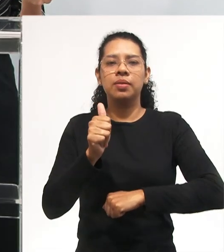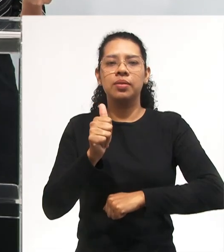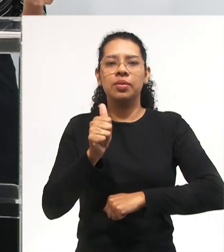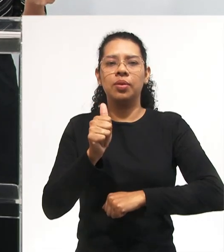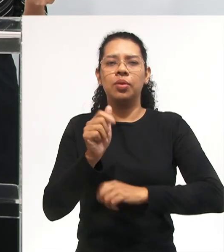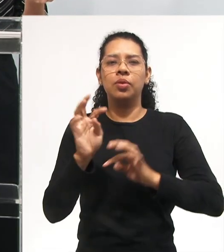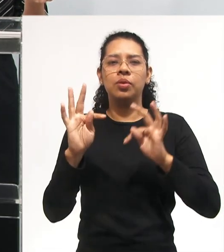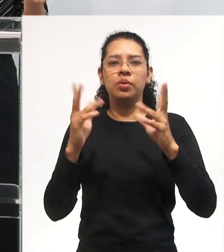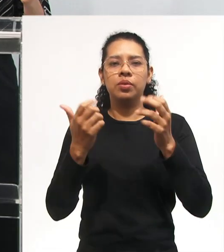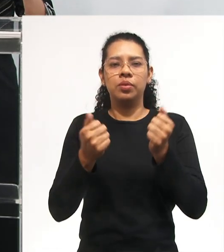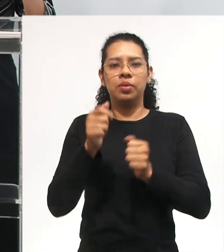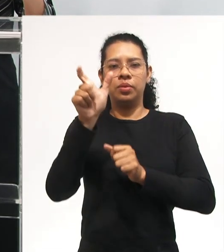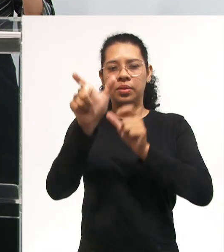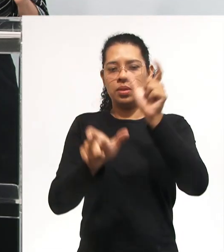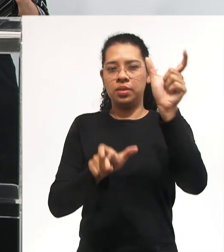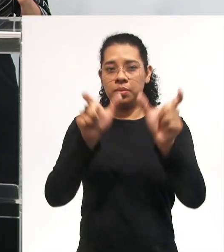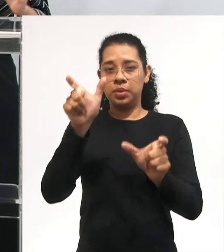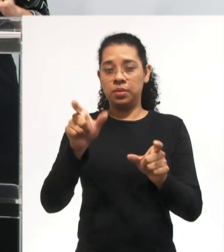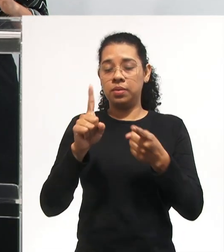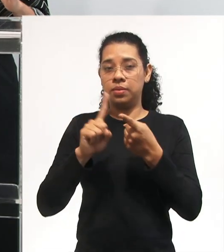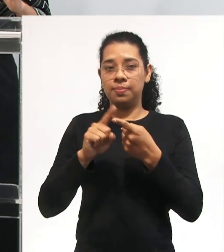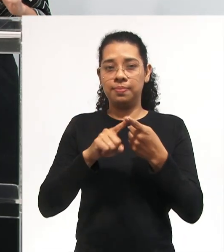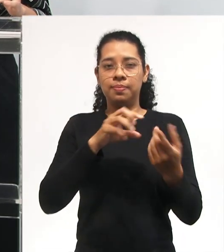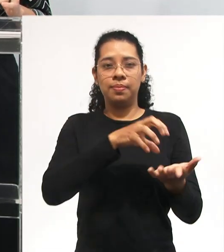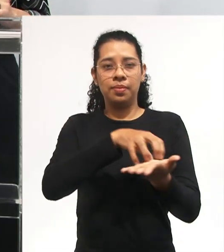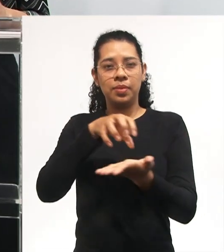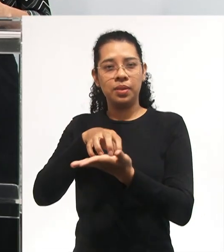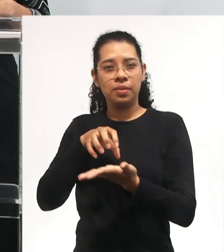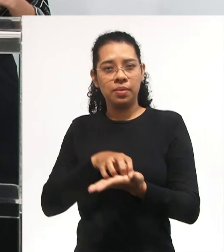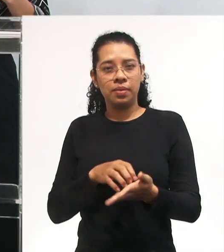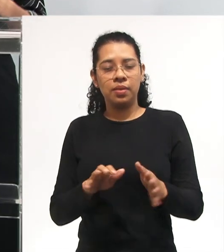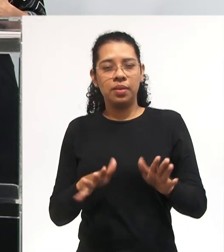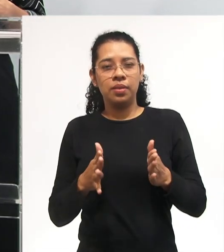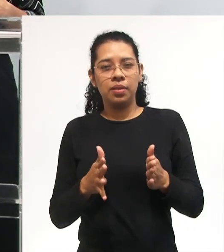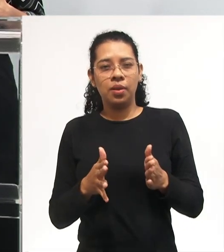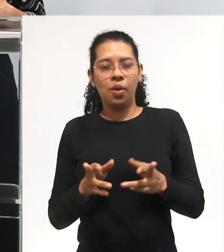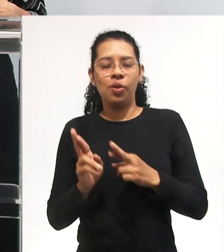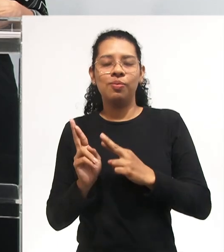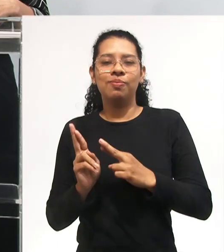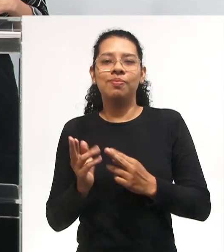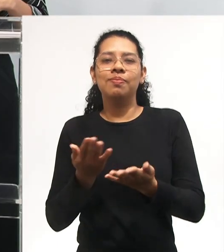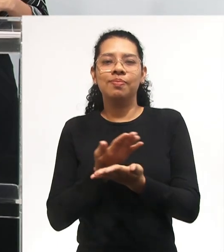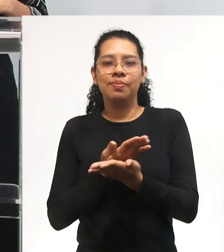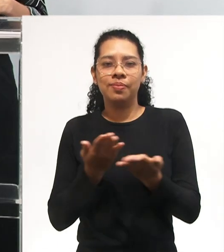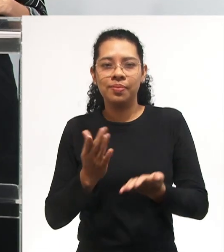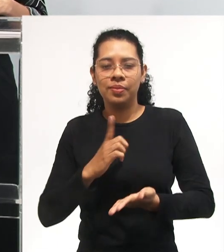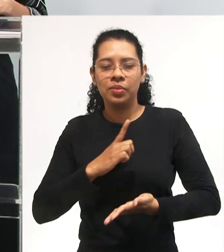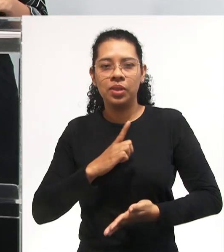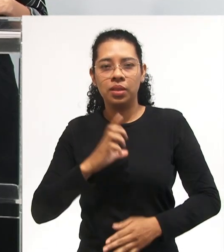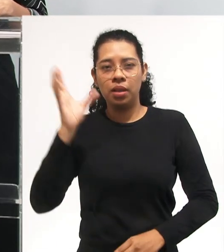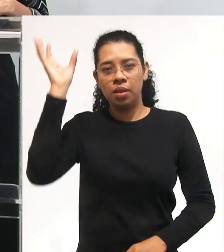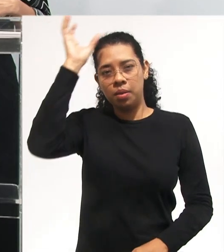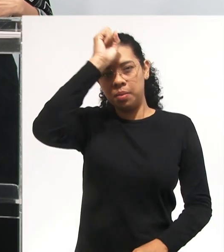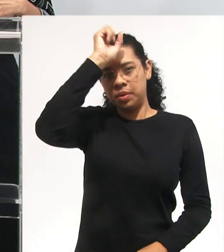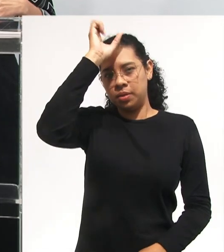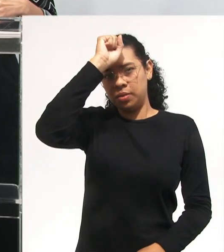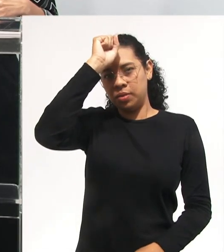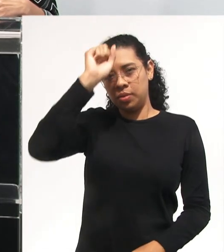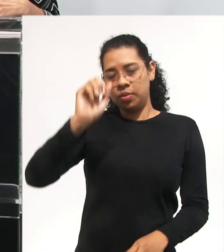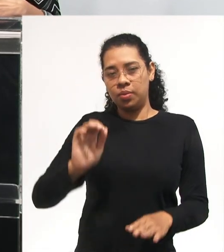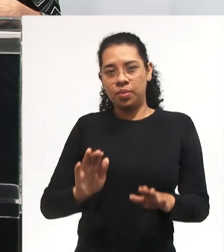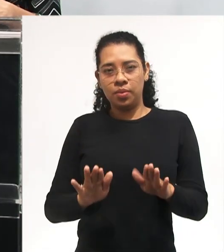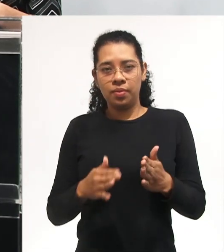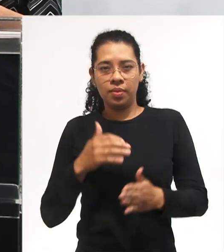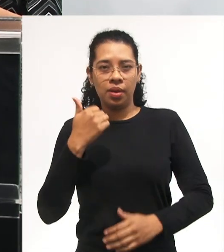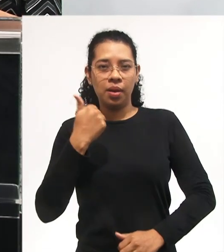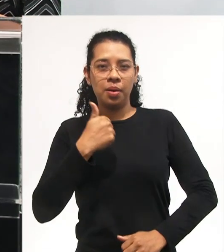da organização. Então, eu espero que você tenha aprendido mais aqui. Essa foi a nossa primeira aula.